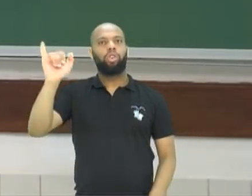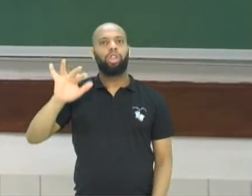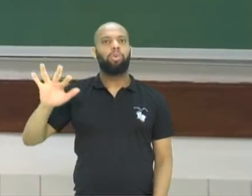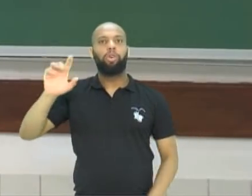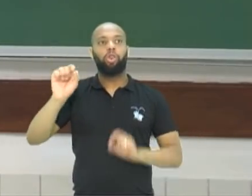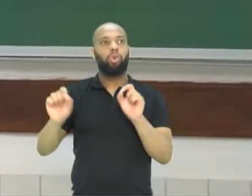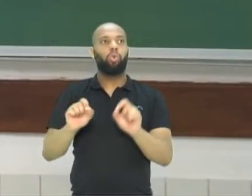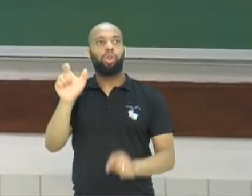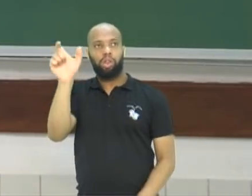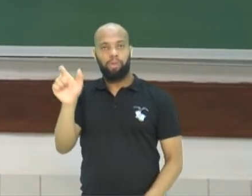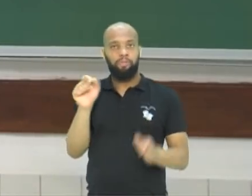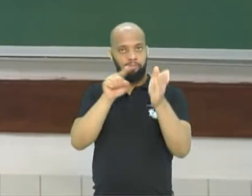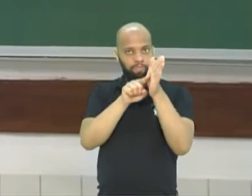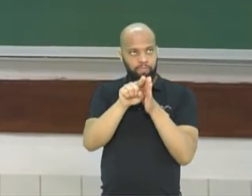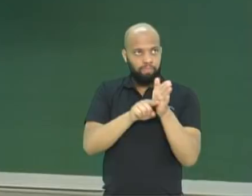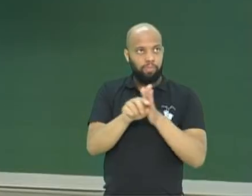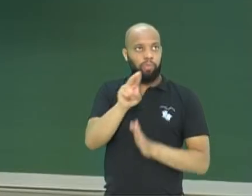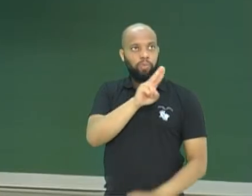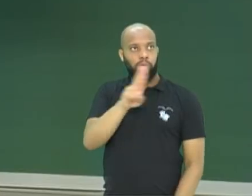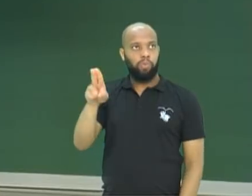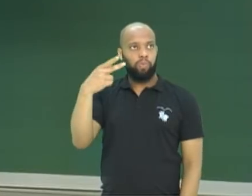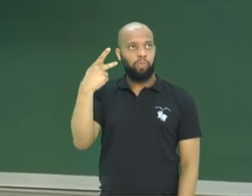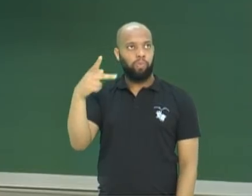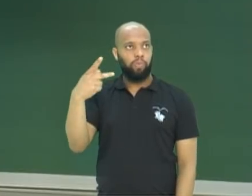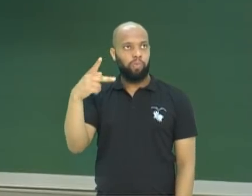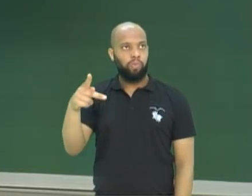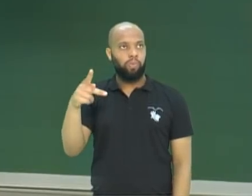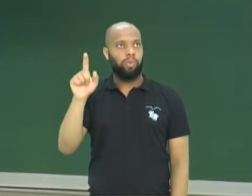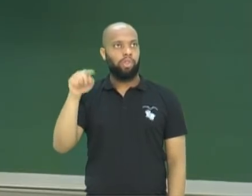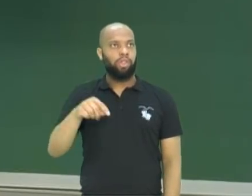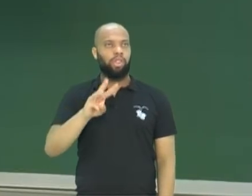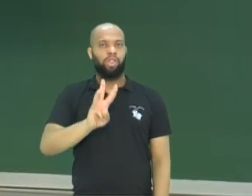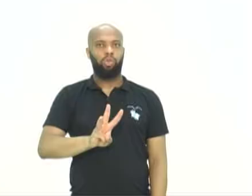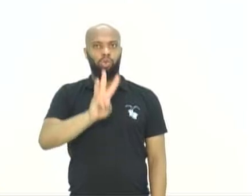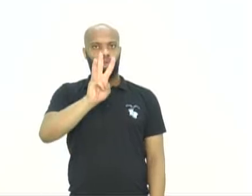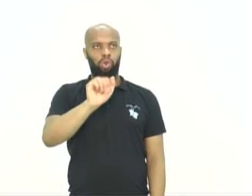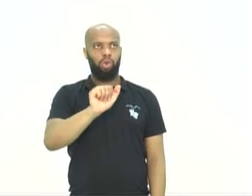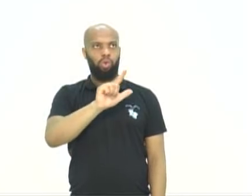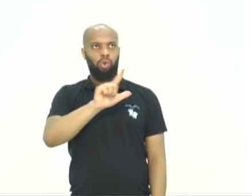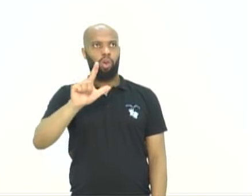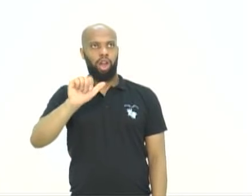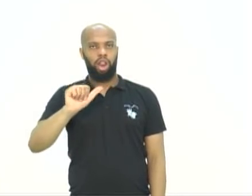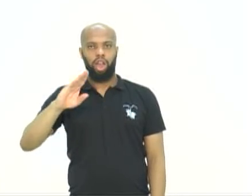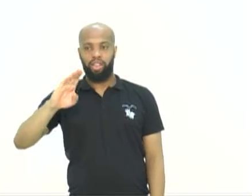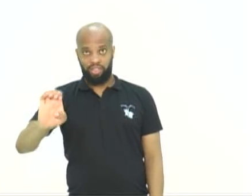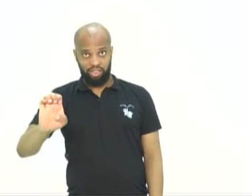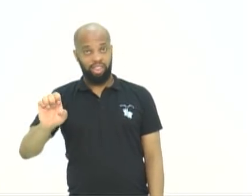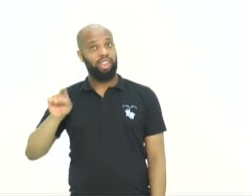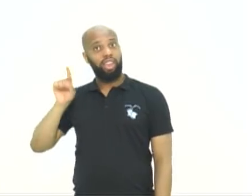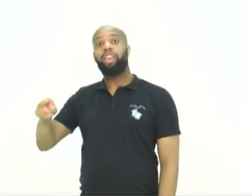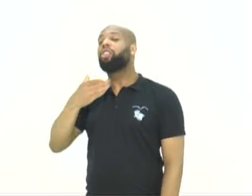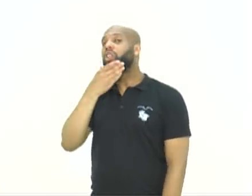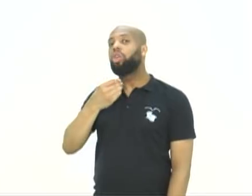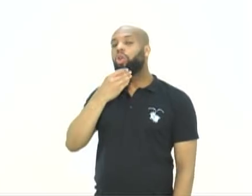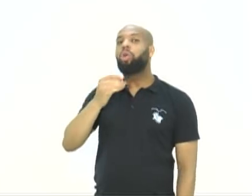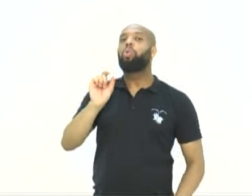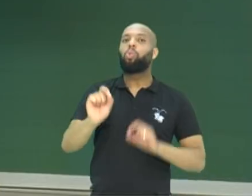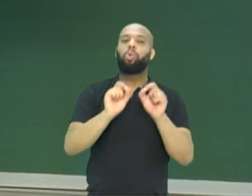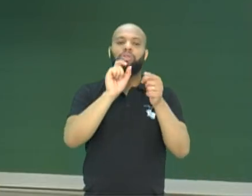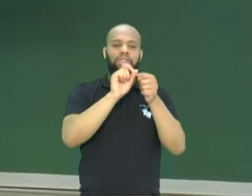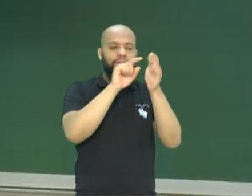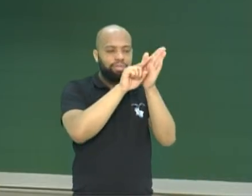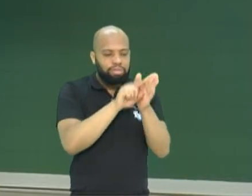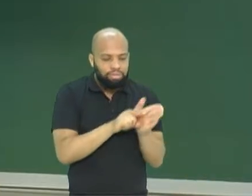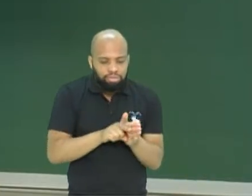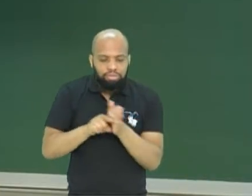de um pesquisador chamado Alfred Russel Wallace. Esse cidadão estava fazendo uma